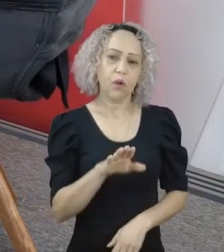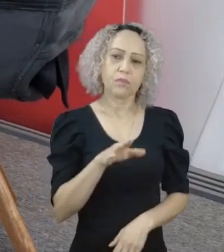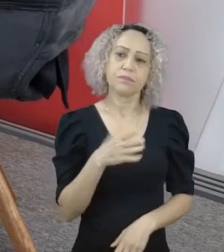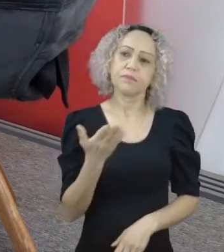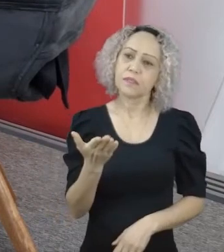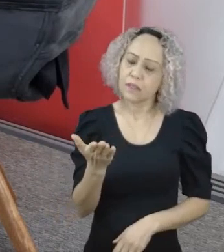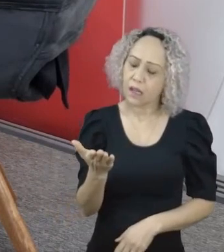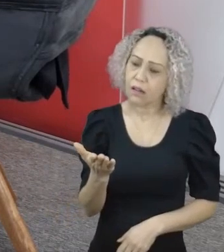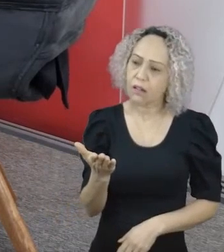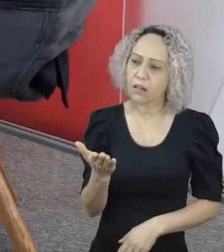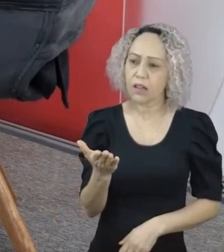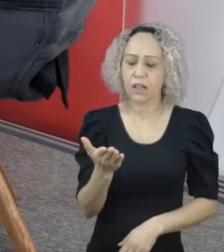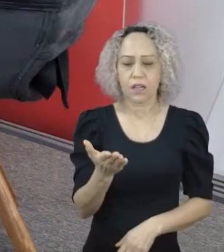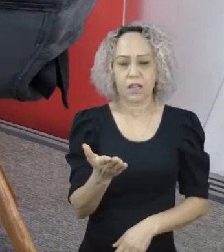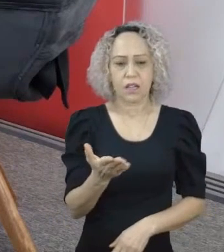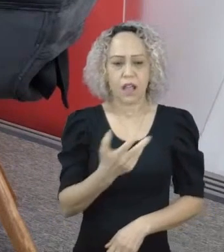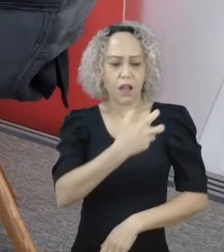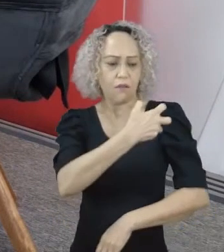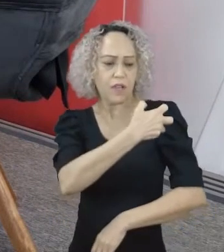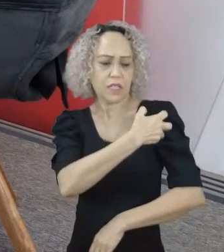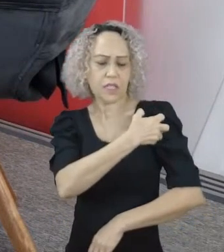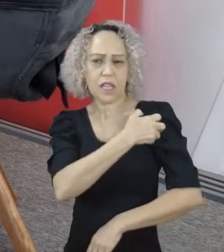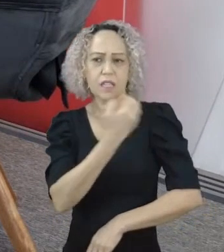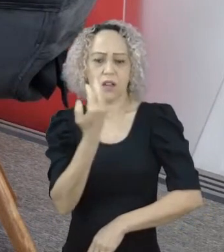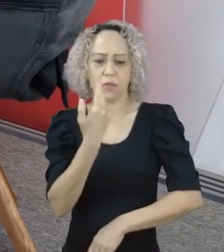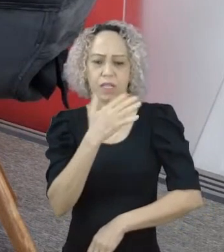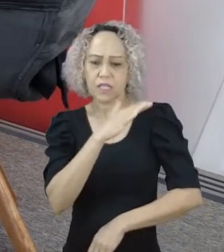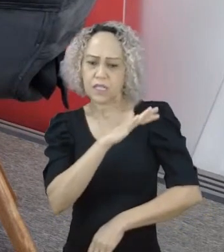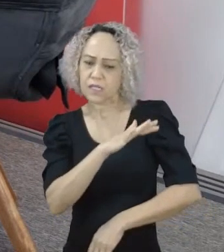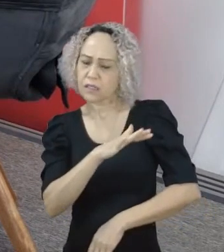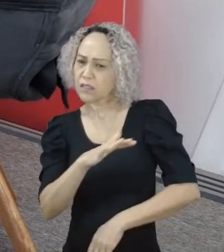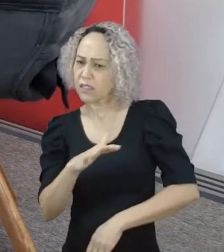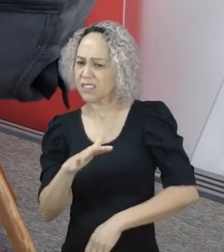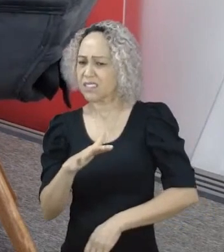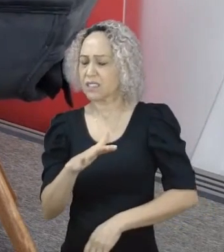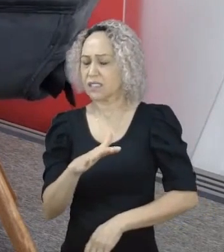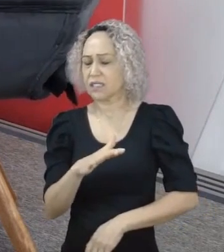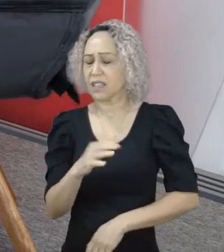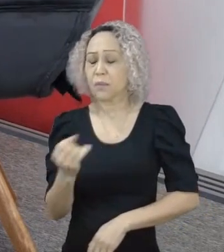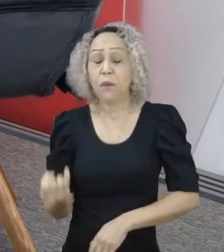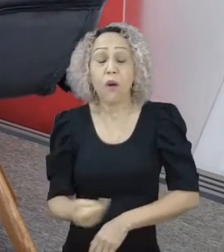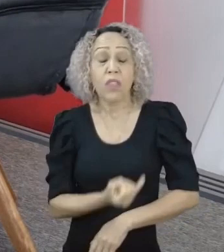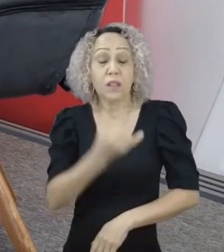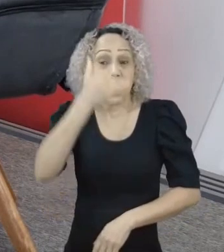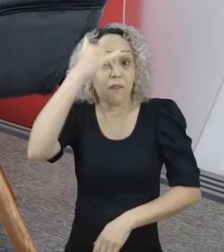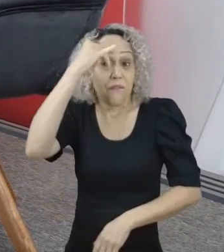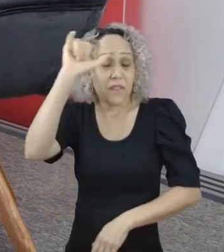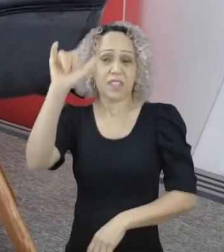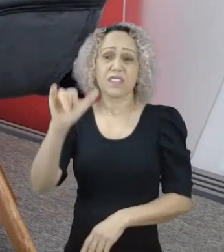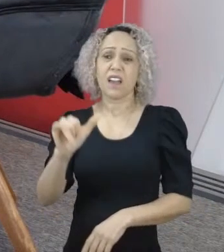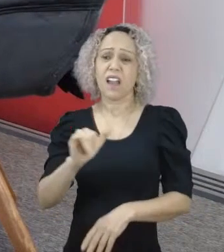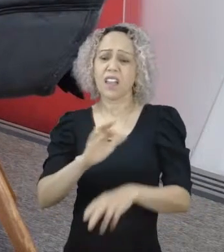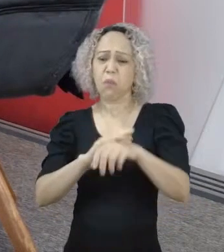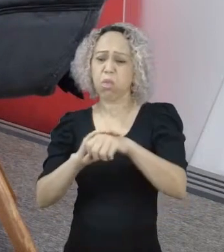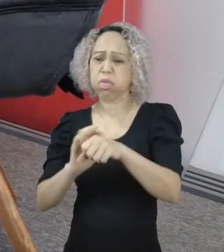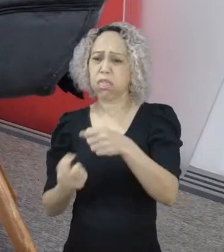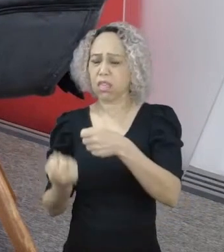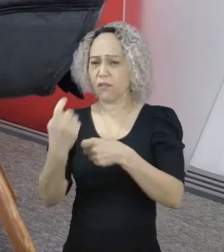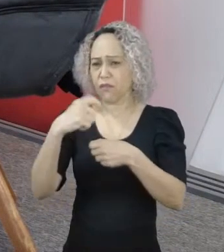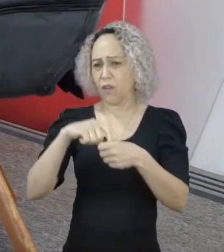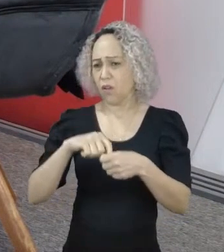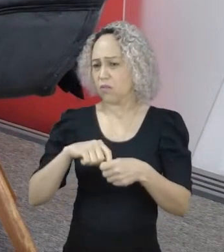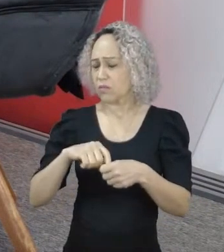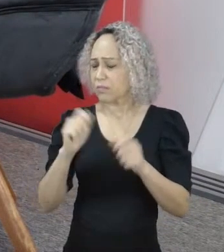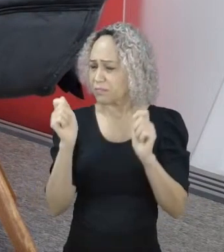como o senhor bem falou também, o retorno de algumas doenças, né. Agora, eu só queria que o senhor falasse, só para a gente fechar essa parte da vacinação, também